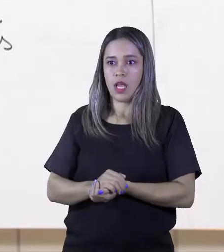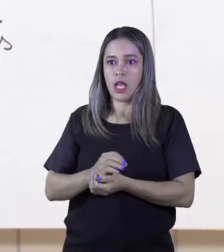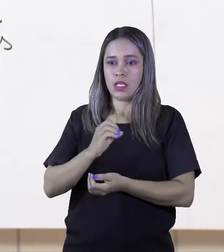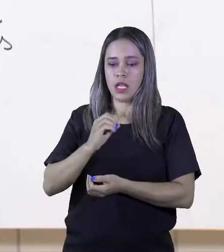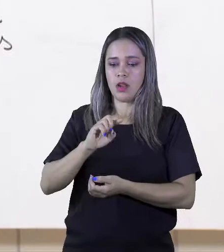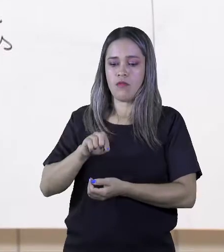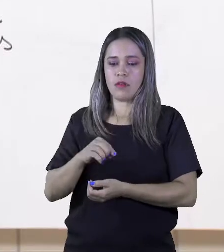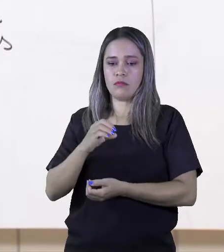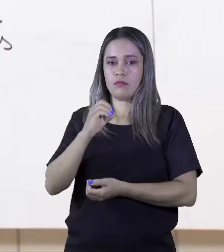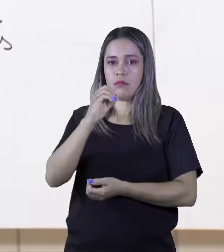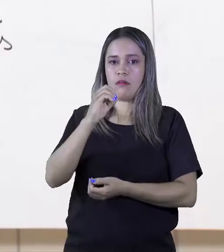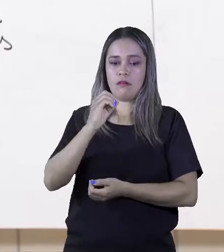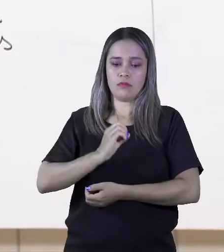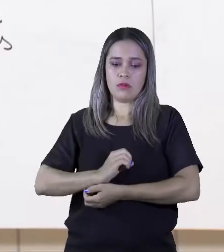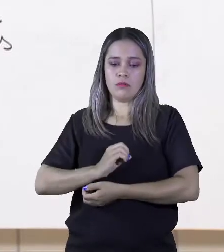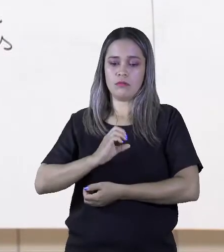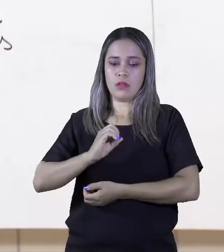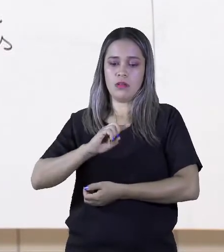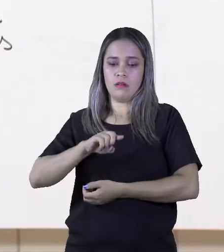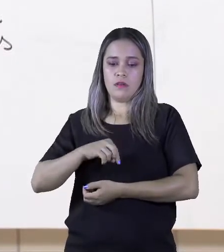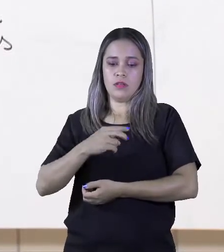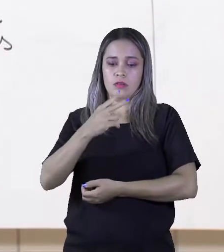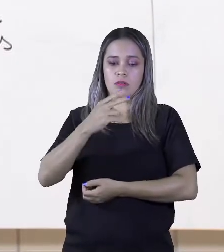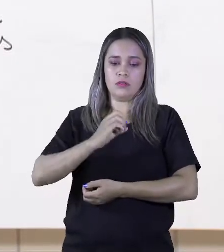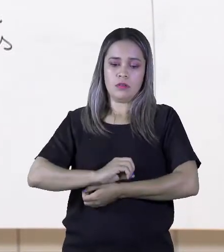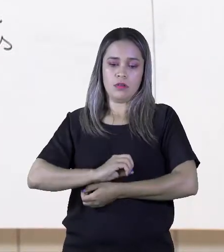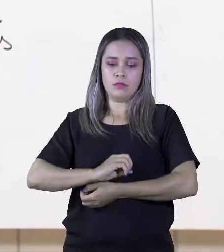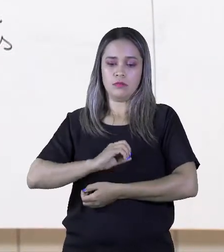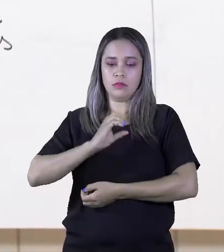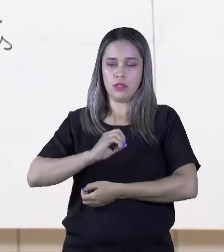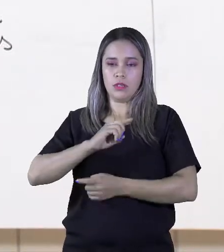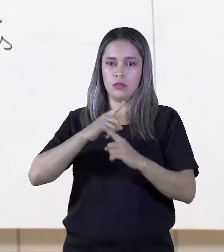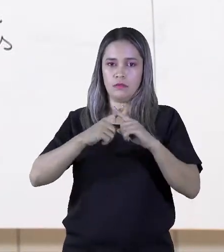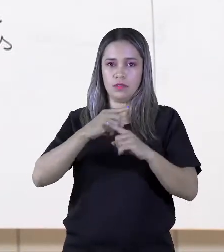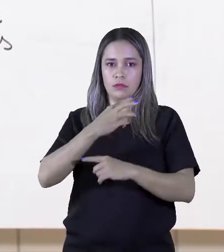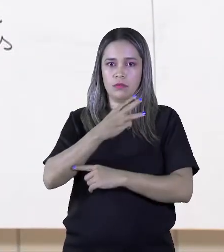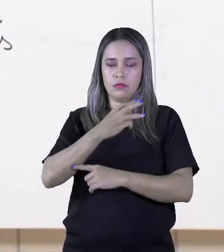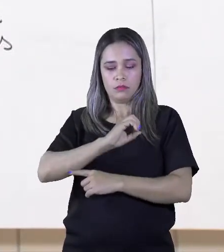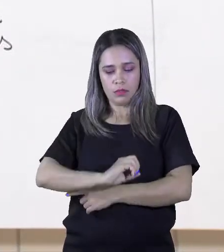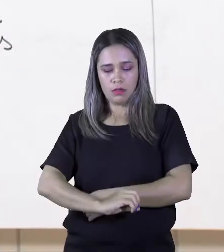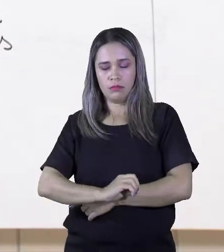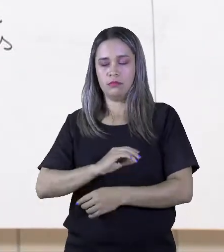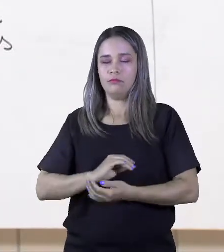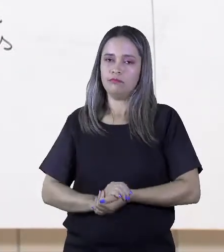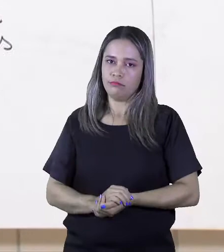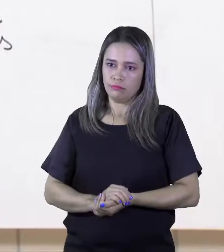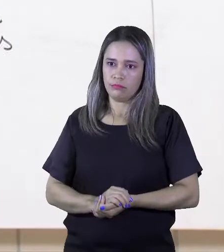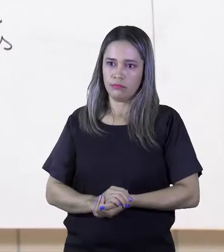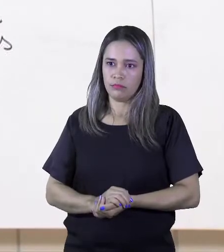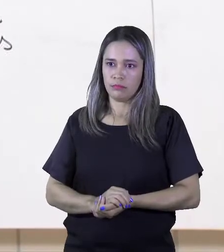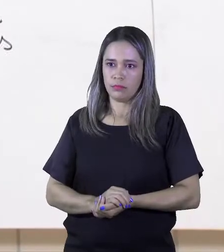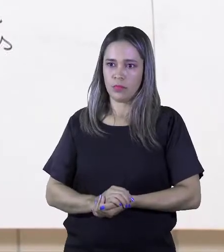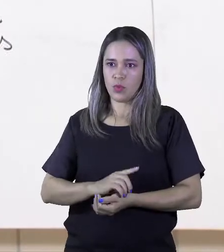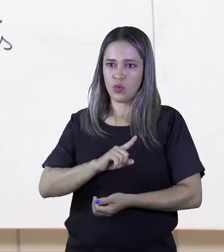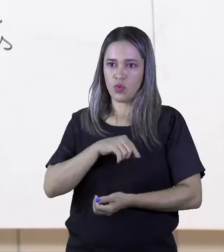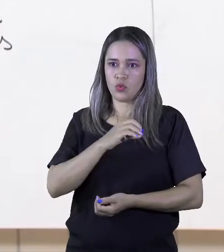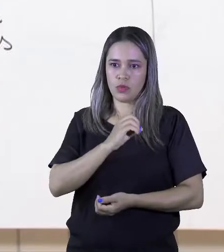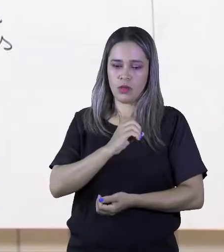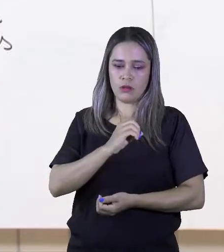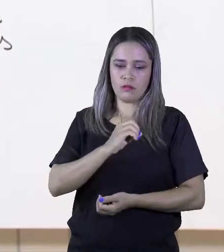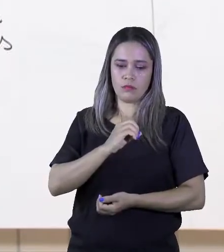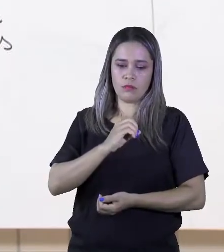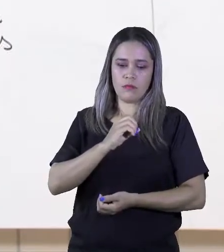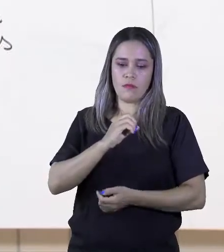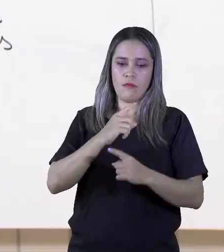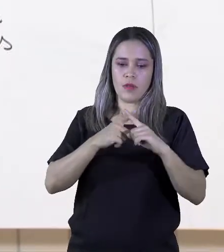0, 0. 0 vezes 2, 0. 0 vezes 3, 0. O nosso outro 0, 0